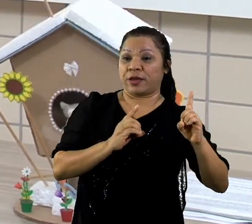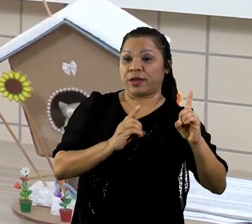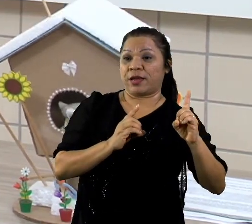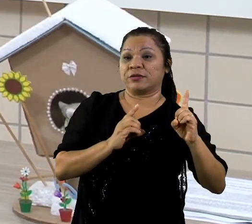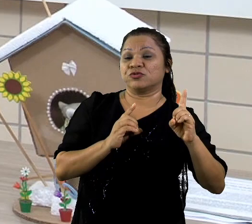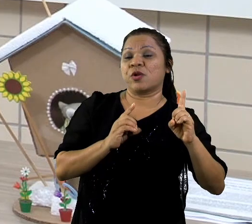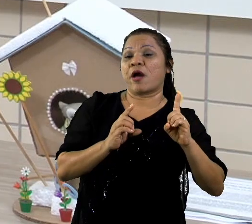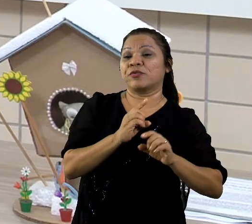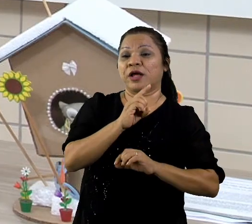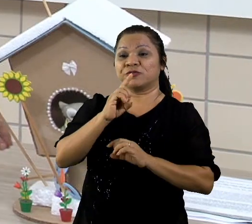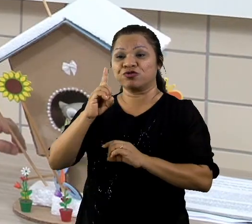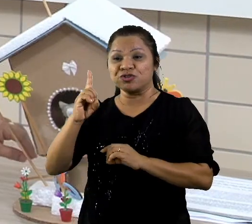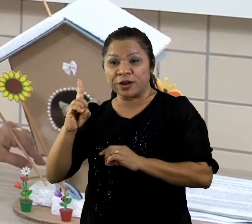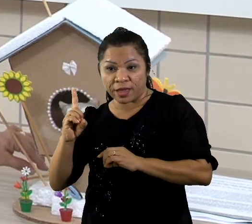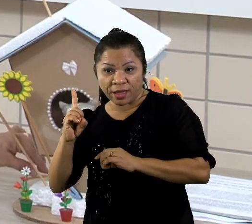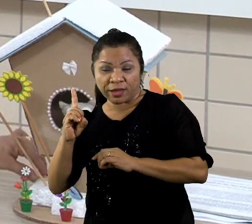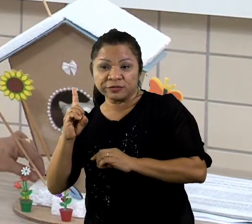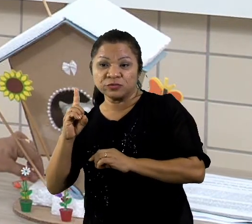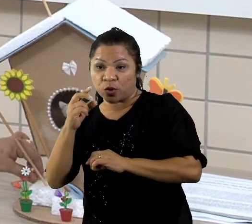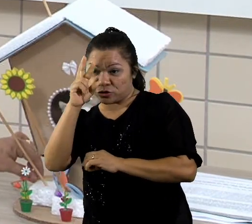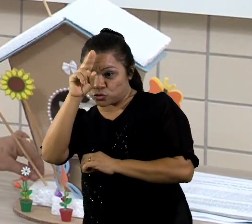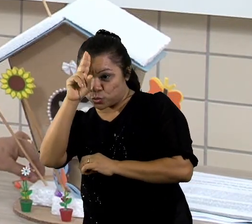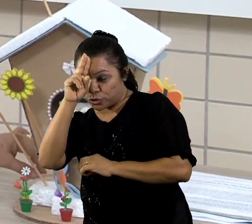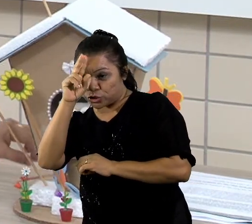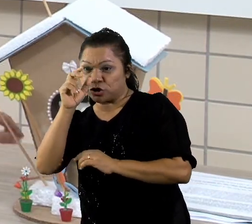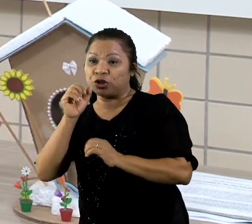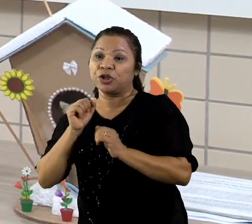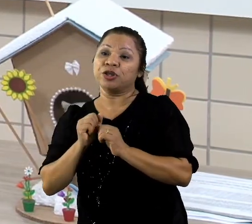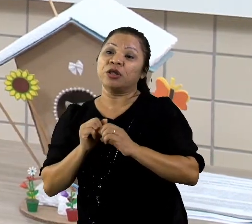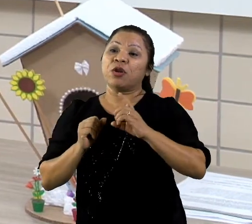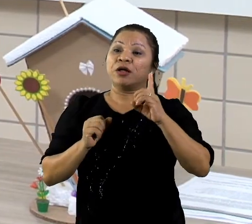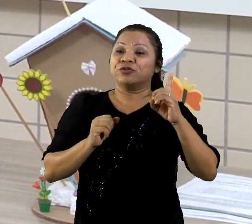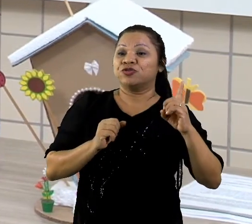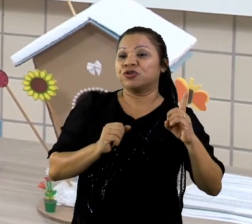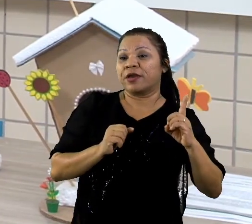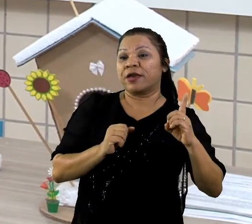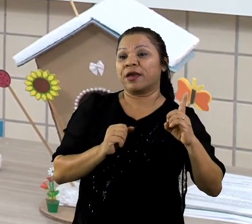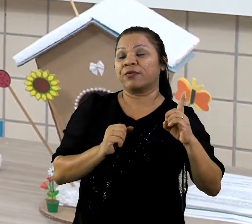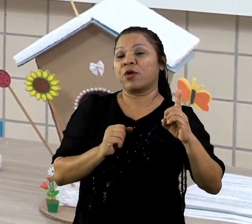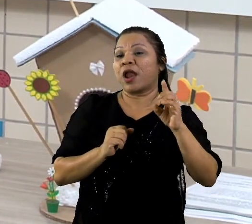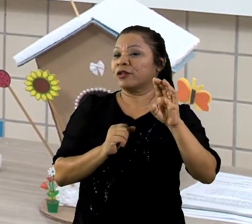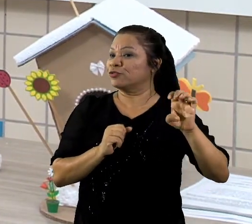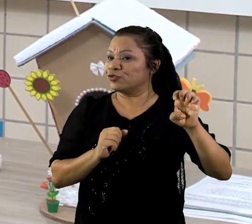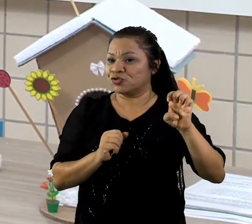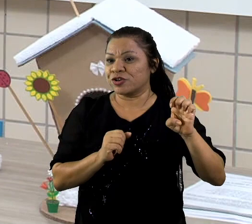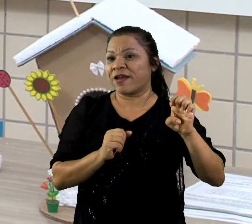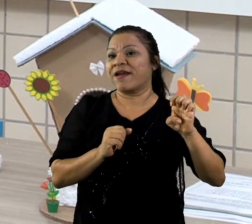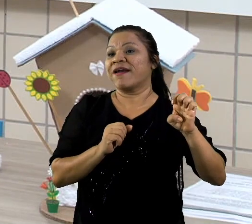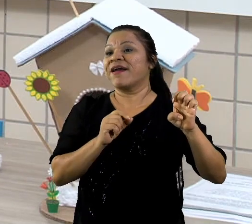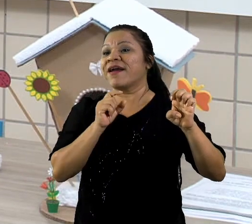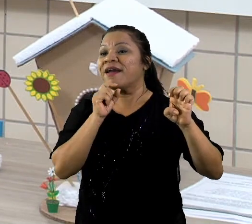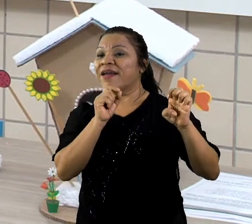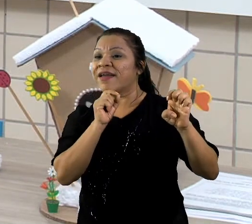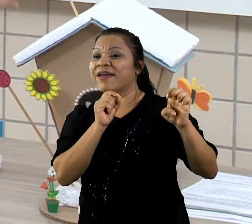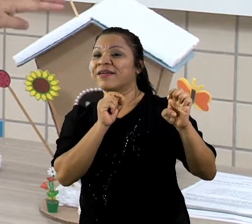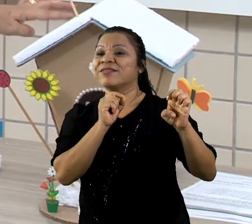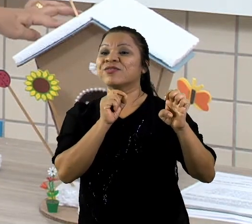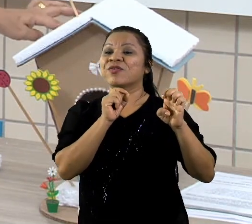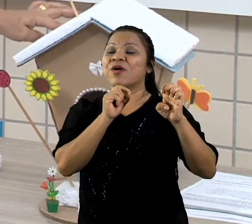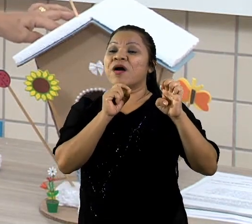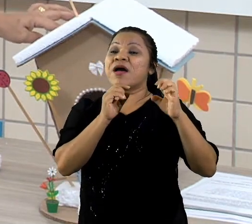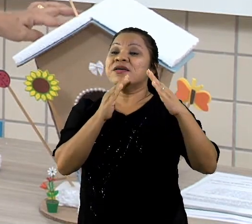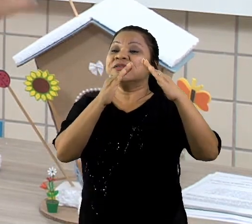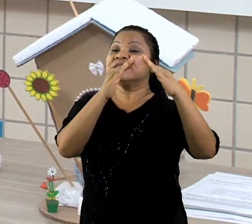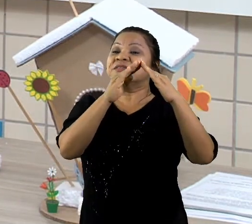borboleta. Embaixo da casinha ficou o nosso coelhinho. Em cima da casinha ficou a girafa.